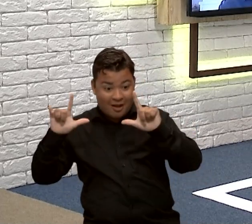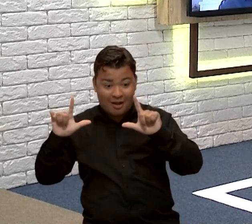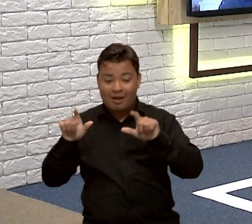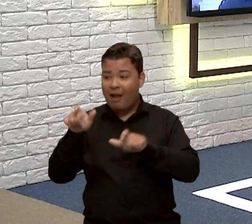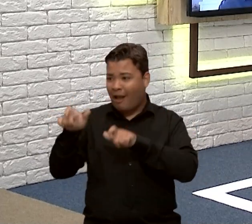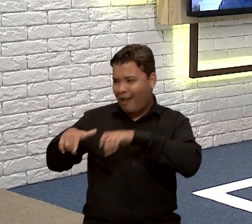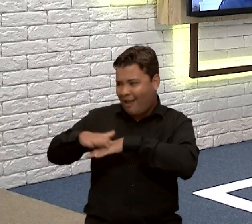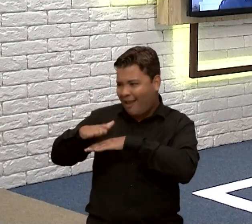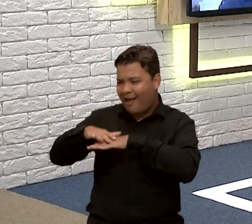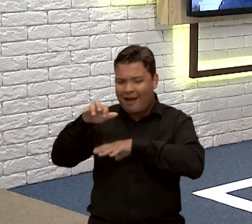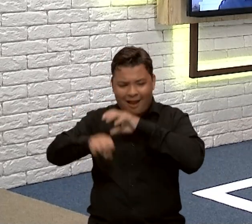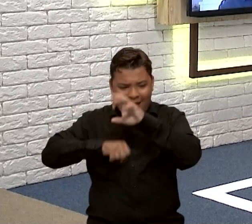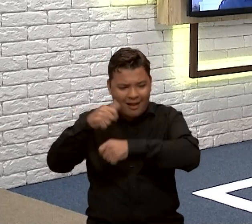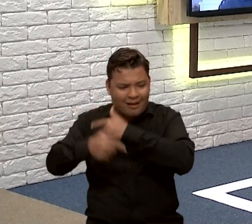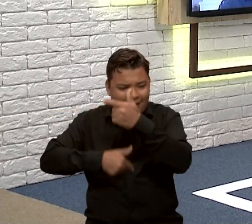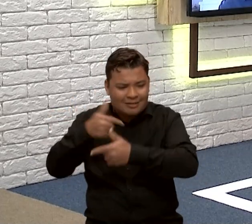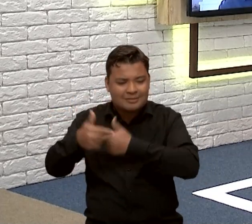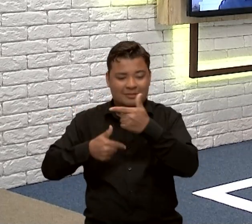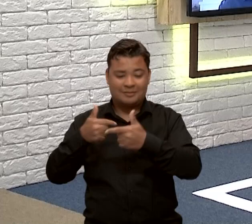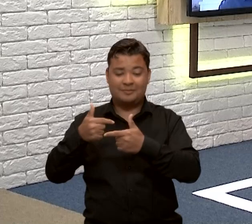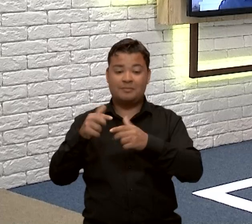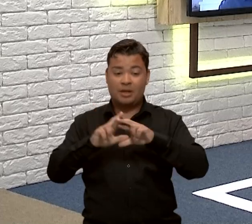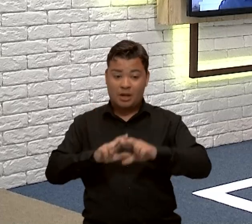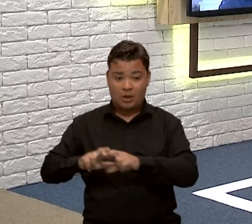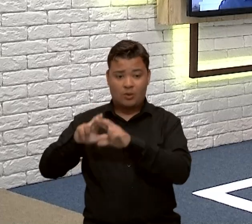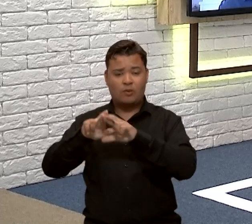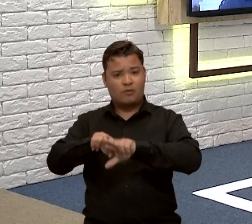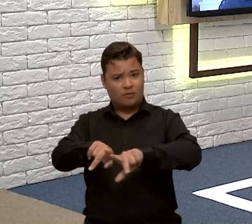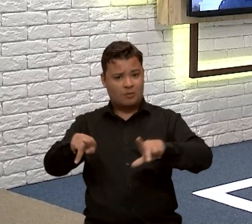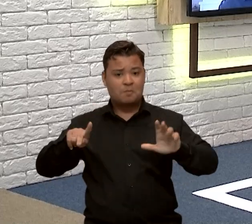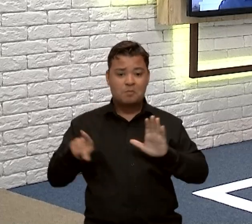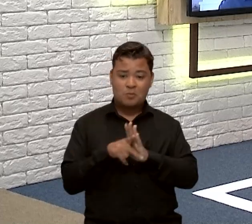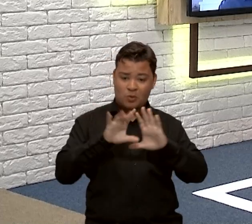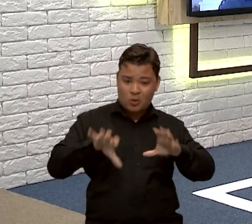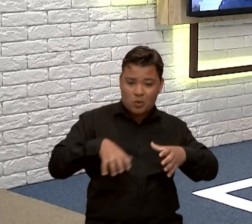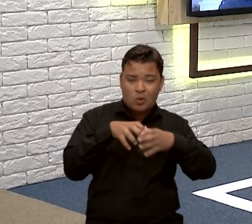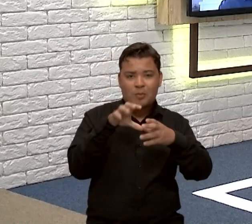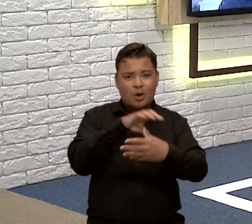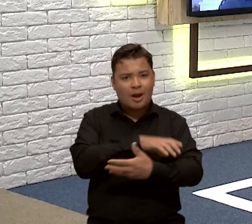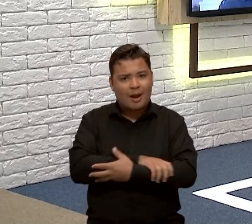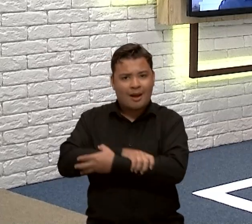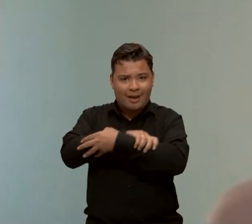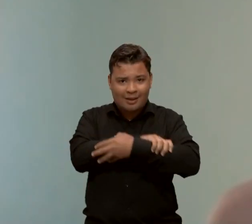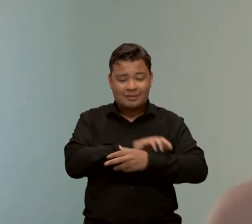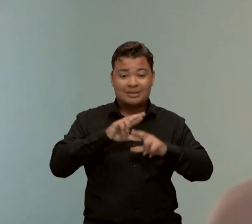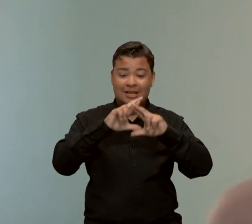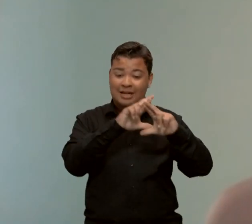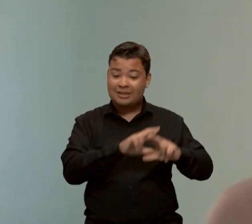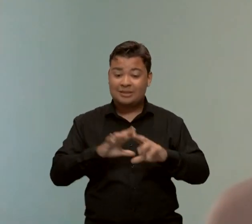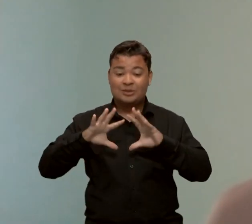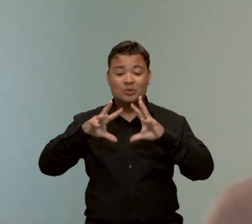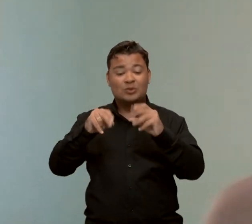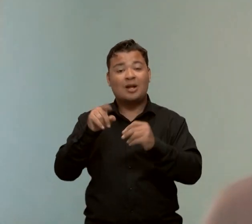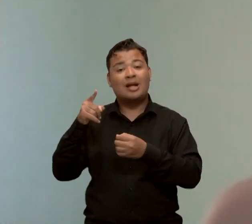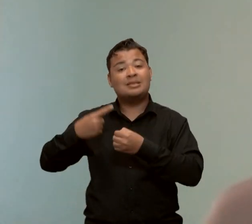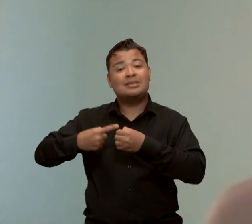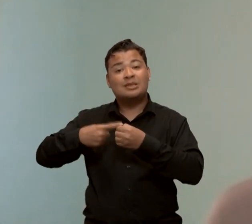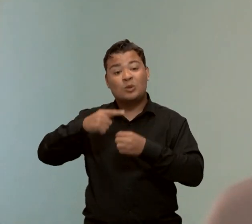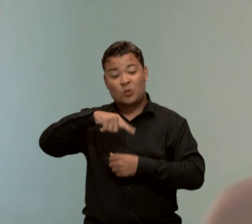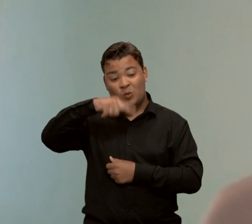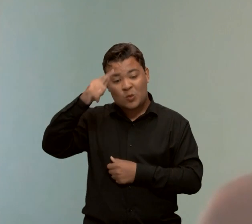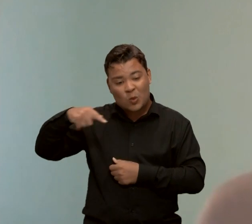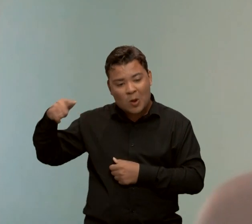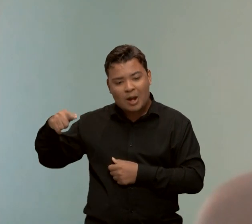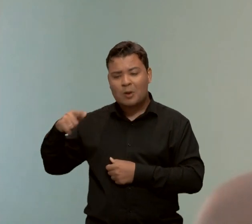catadoras e catadores de materiais recicláveis aqui da cooperativa Recicla Tudo, na cidade de Goiás, teve um